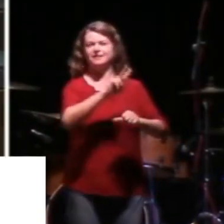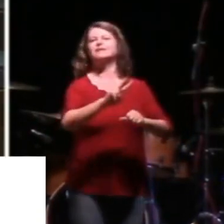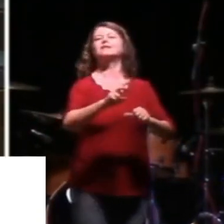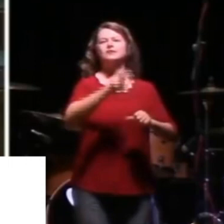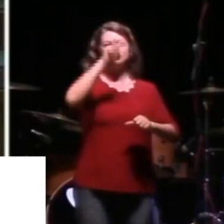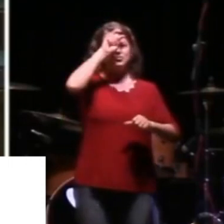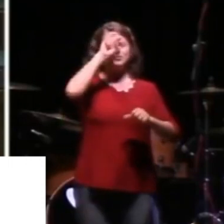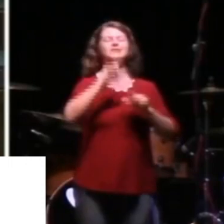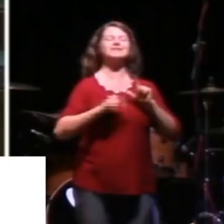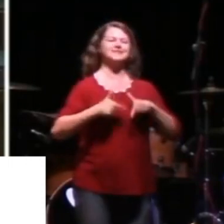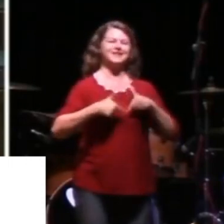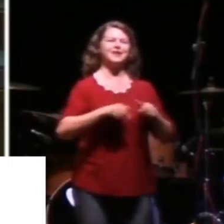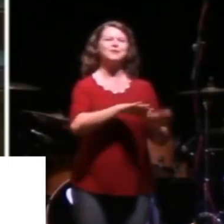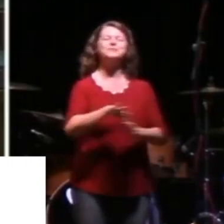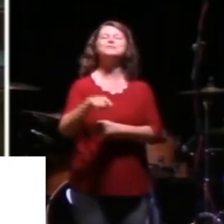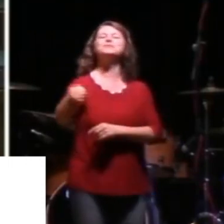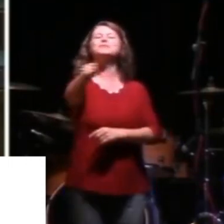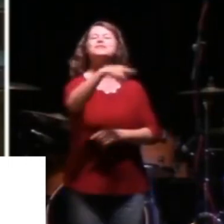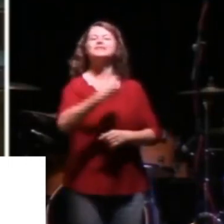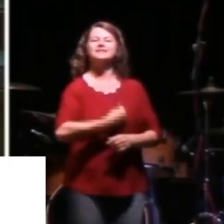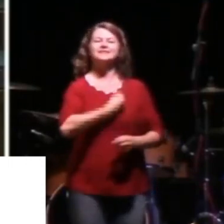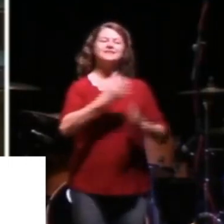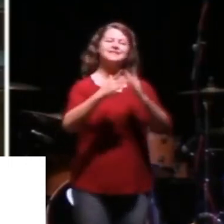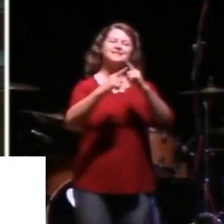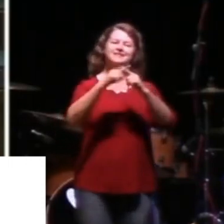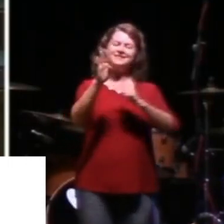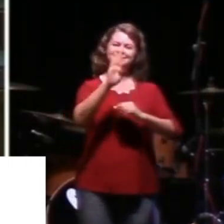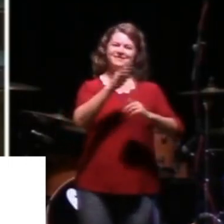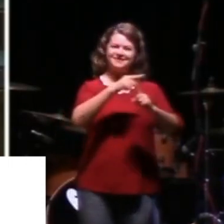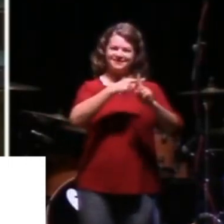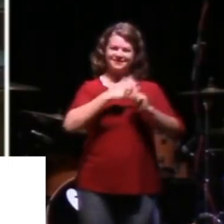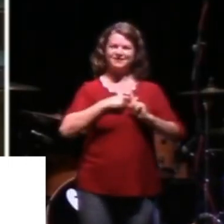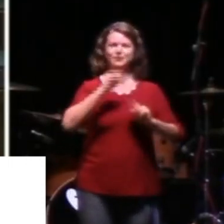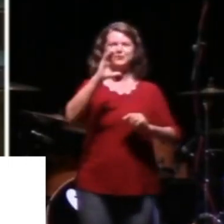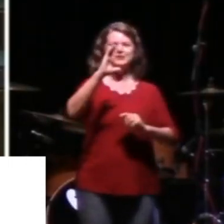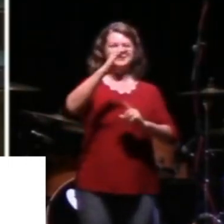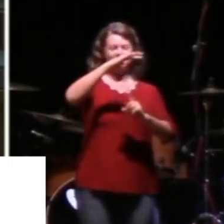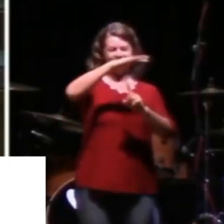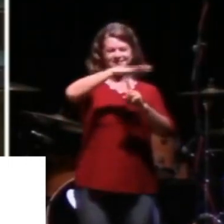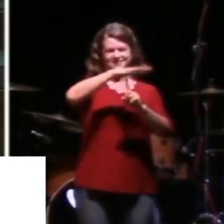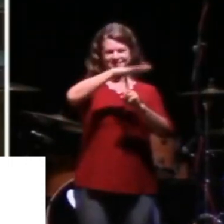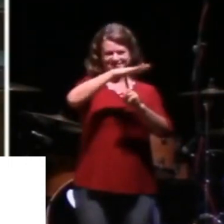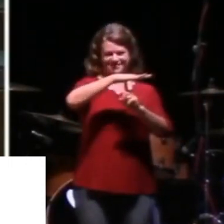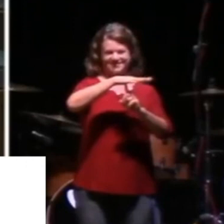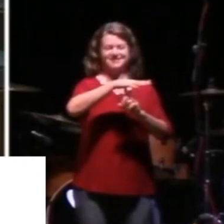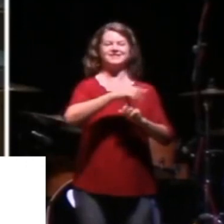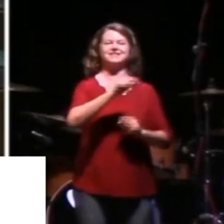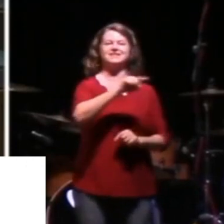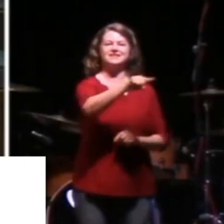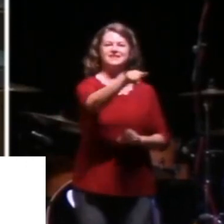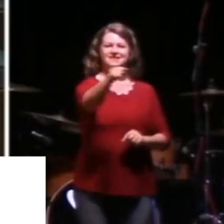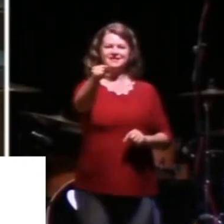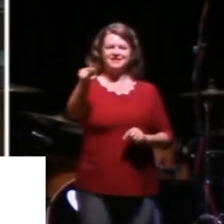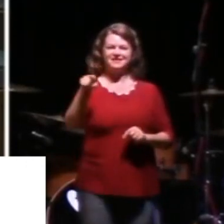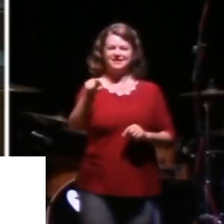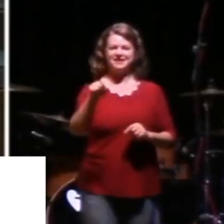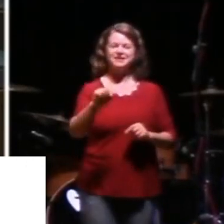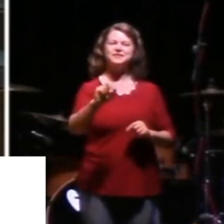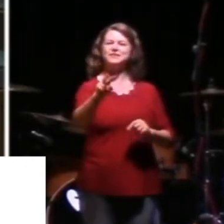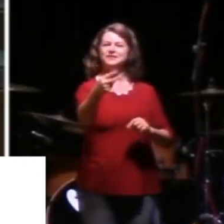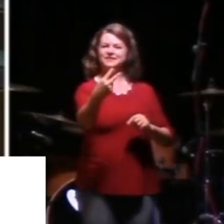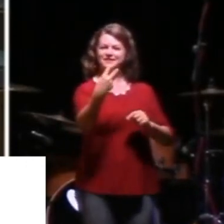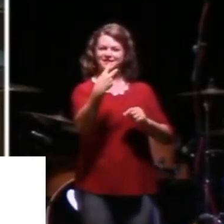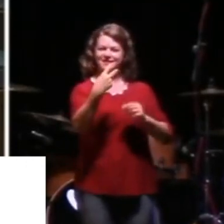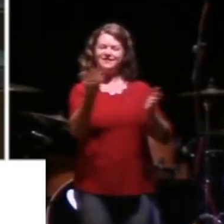batista de bom retiro em curitiba estado do paraná você que tá online